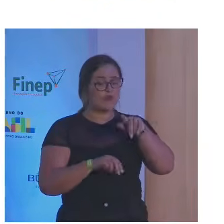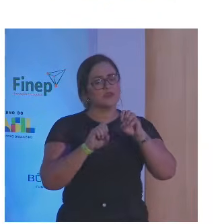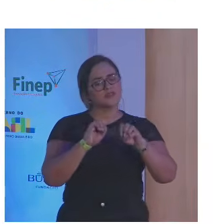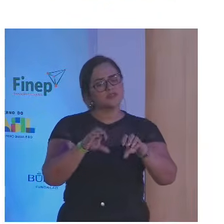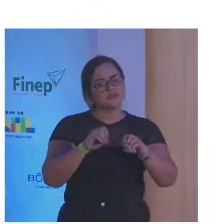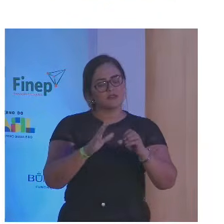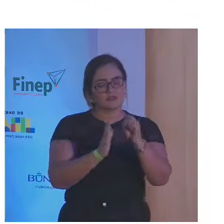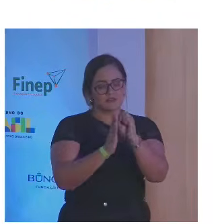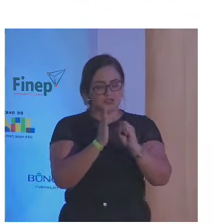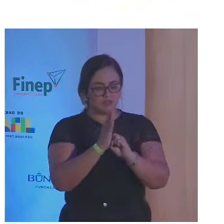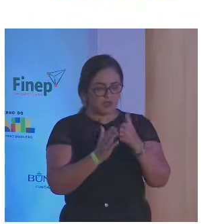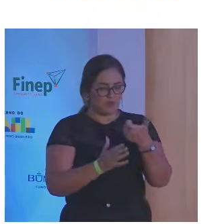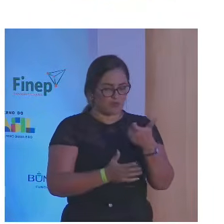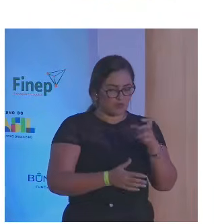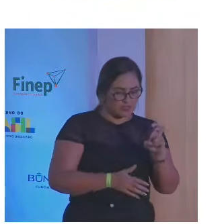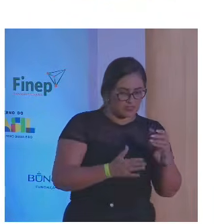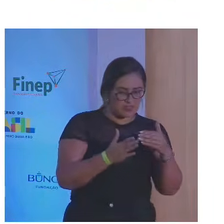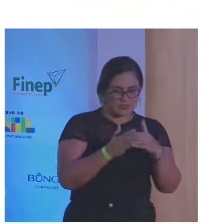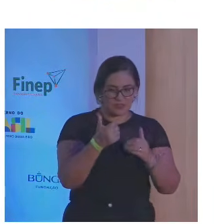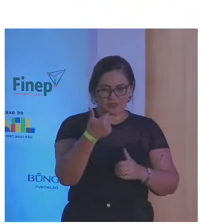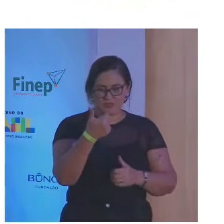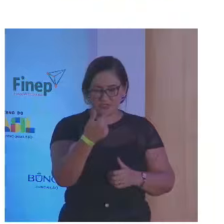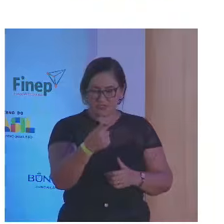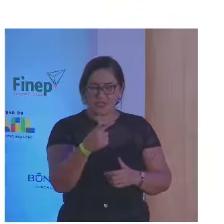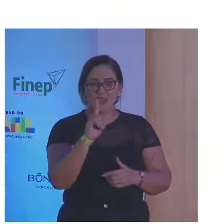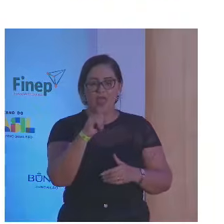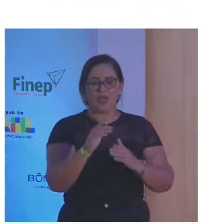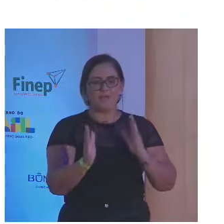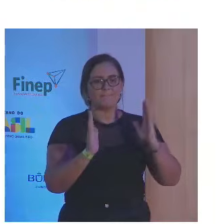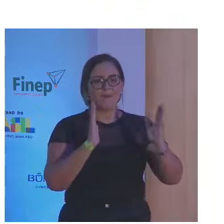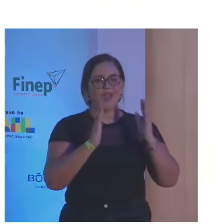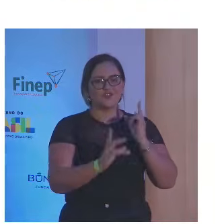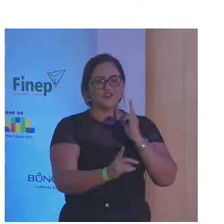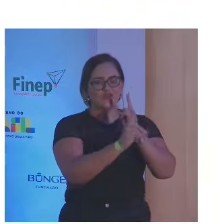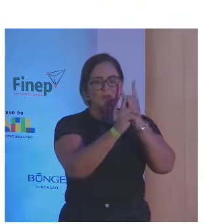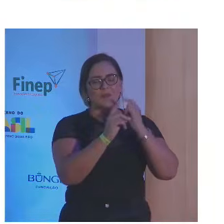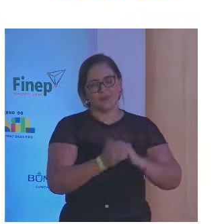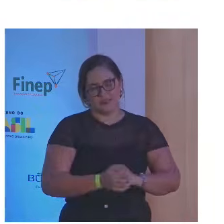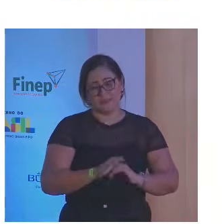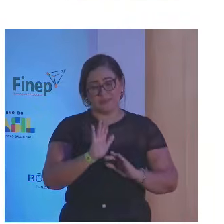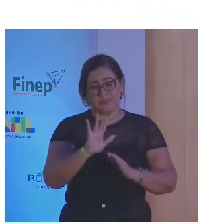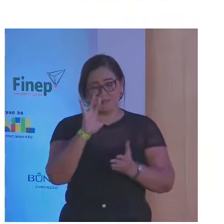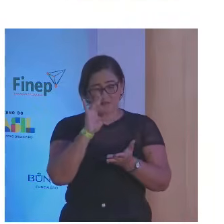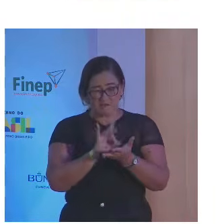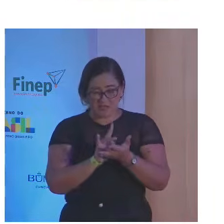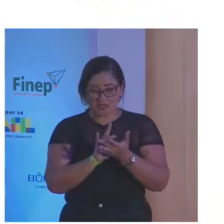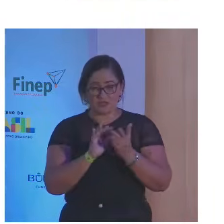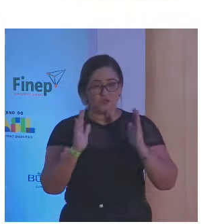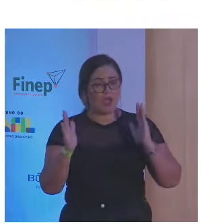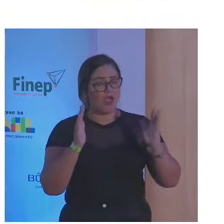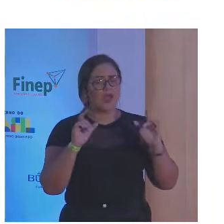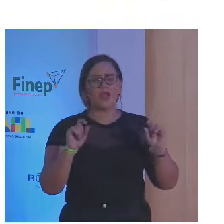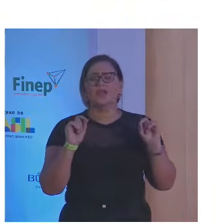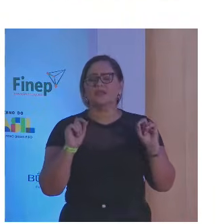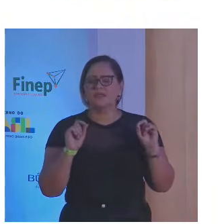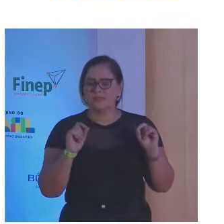isso, que o século XV ao século XVII foi a era do descobrimento. Né? E que, na verdade, foi a grande era de